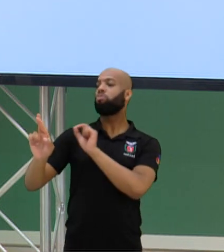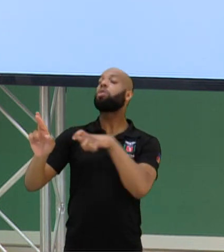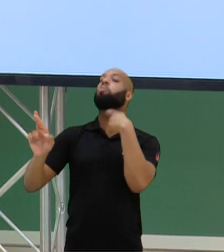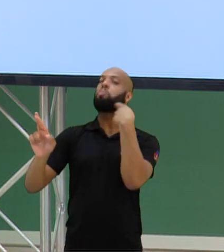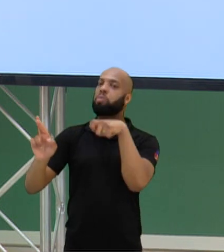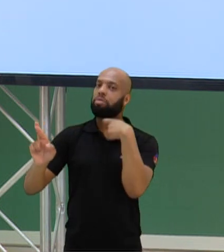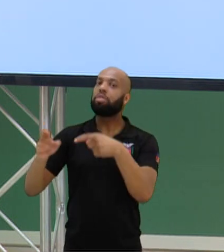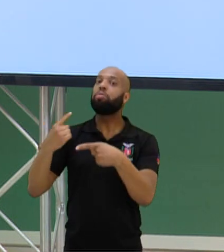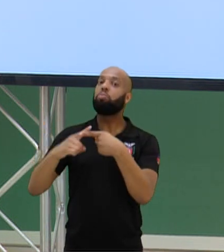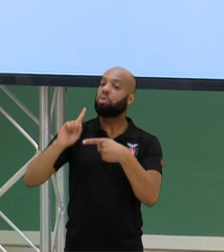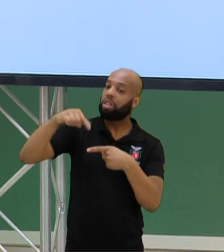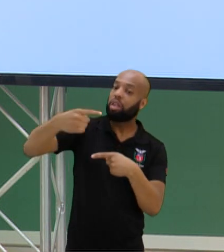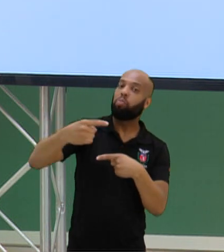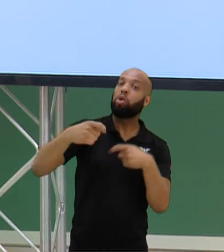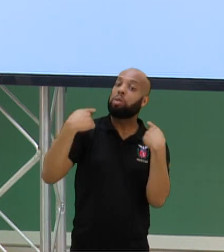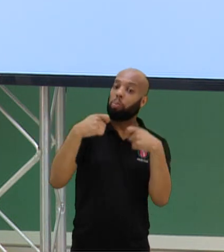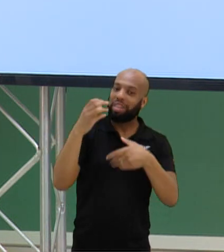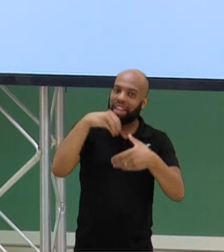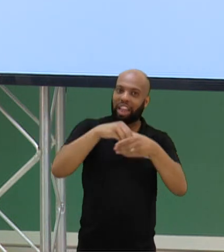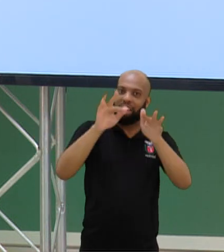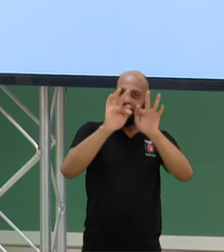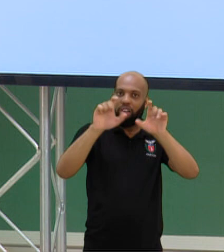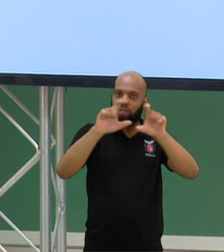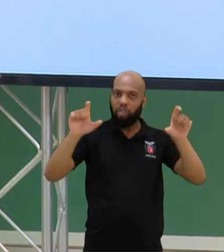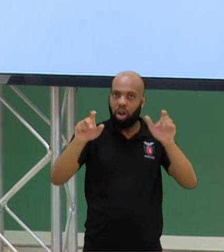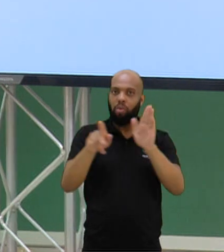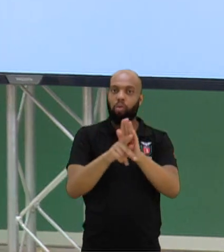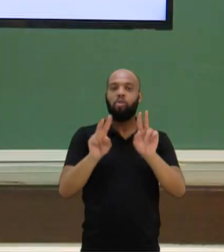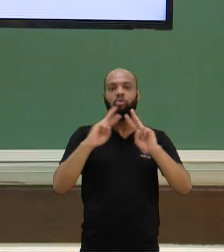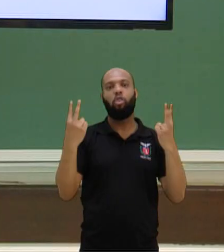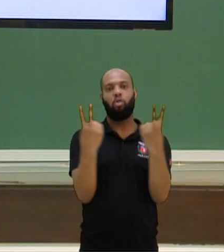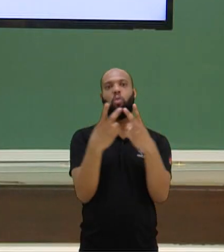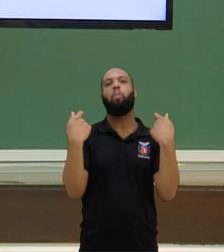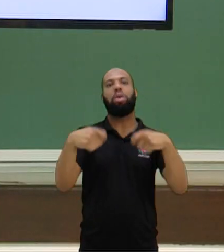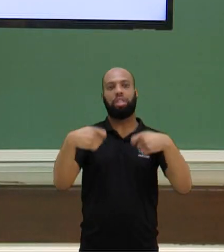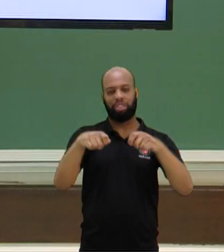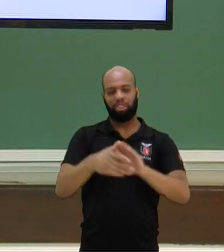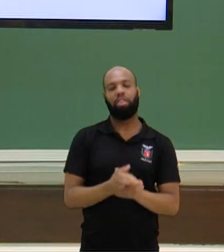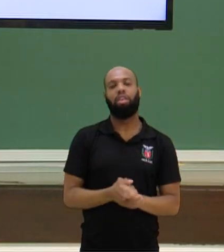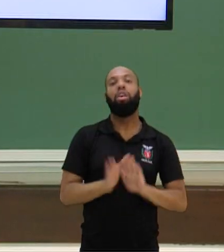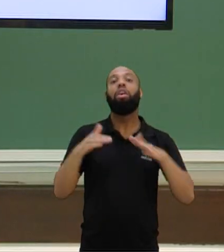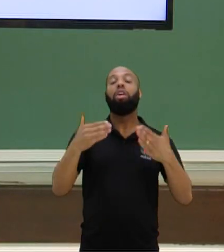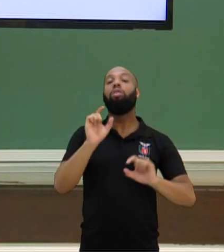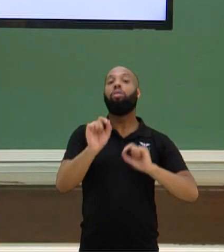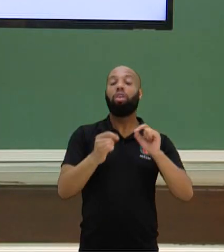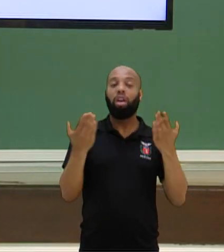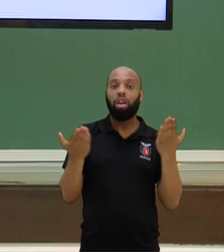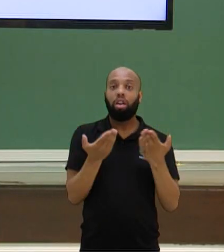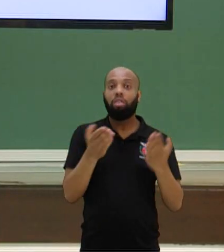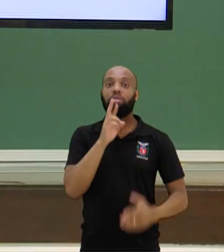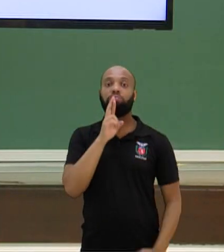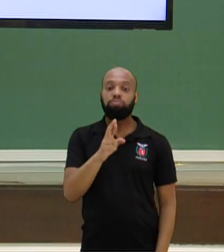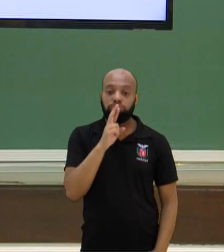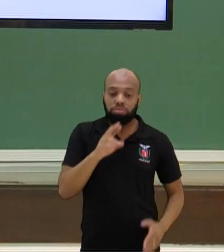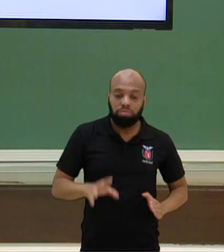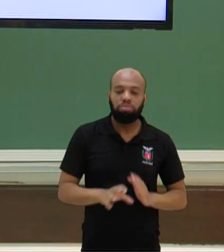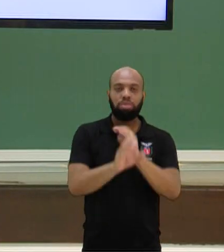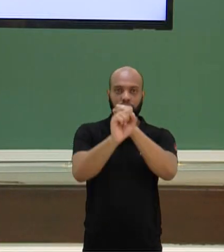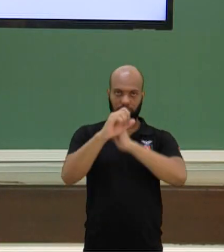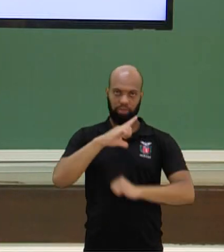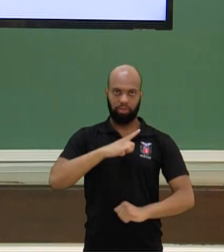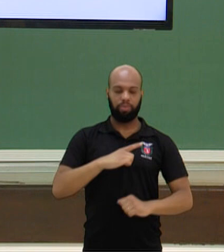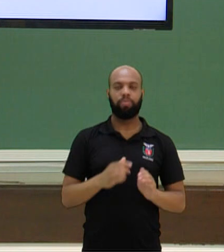preciso para o quê? Para achar volume, não é? Então, aplicando ali, olha só, vamos resolver aqueles cálculos,